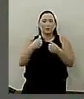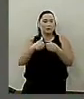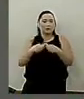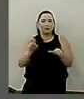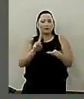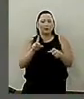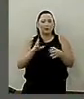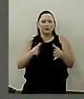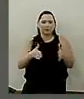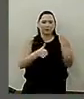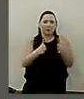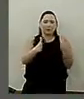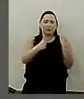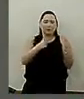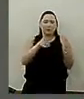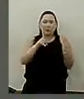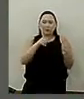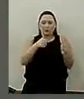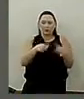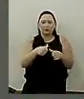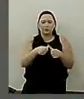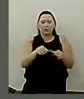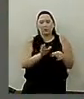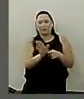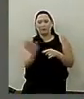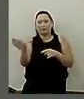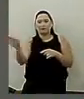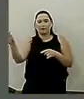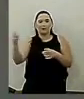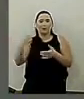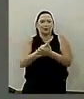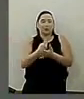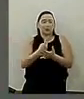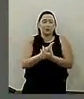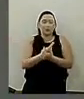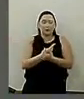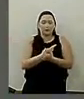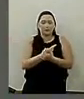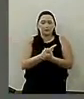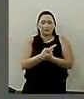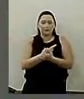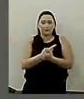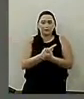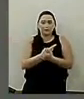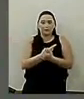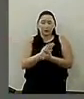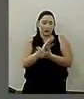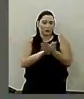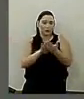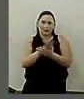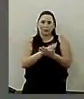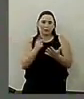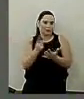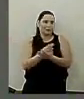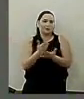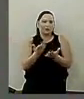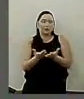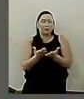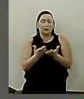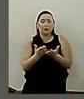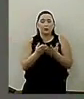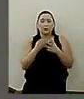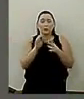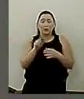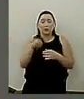pasto. Foi o que aconteceu, nós saímos da estrada. Mas nada aconteceu. E